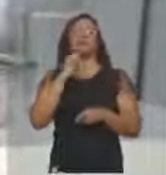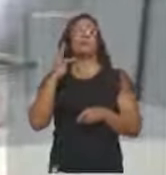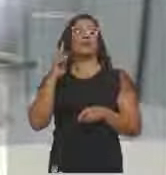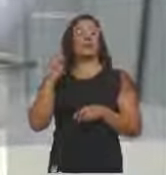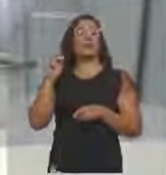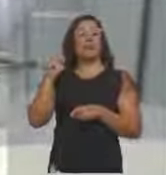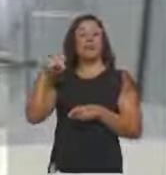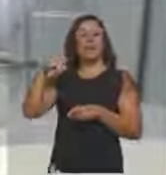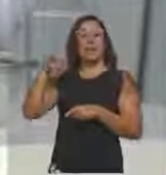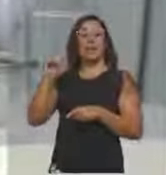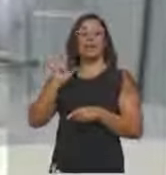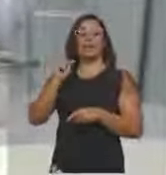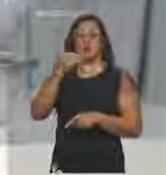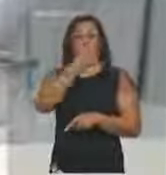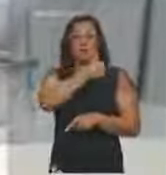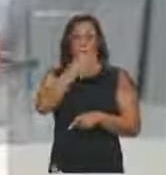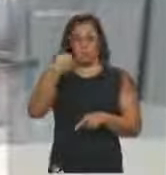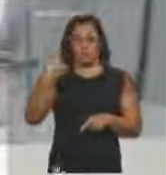o pulmão.